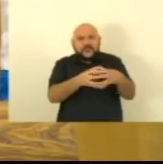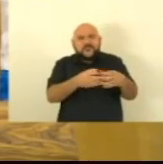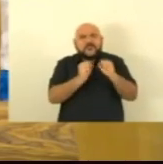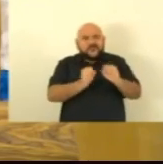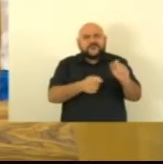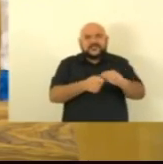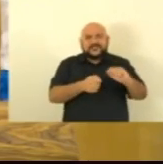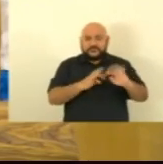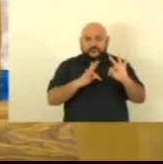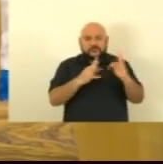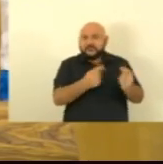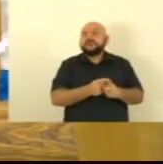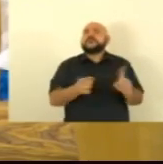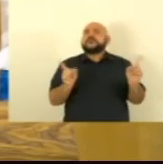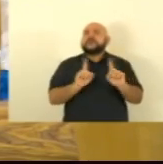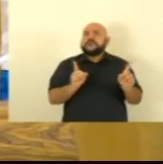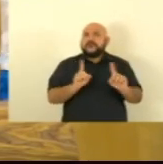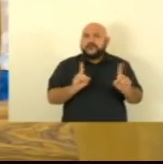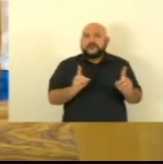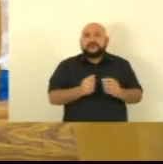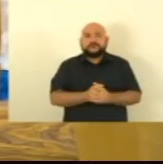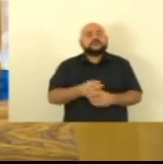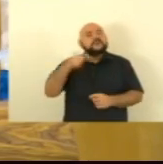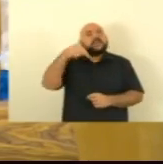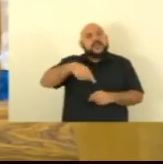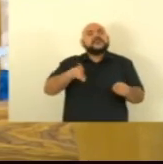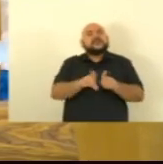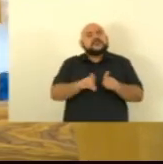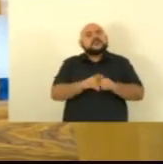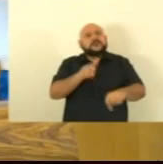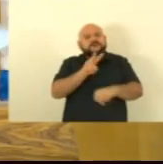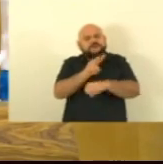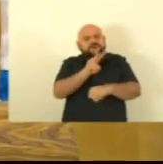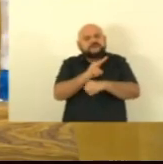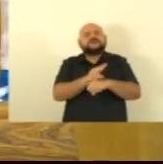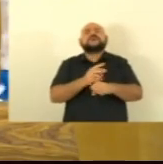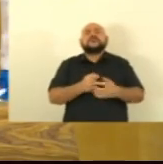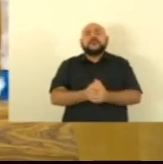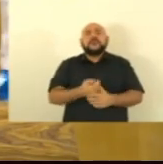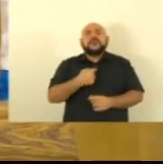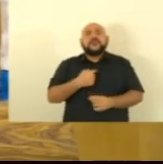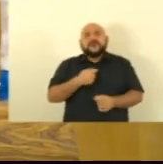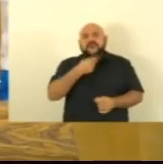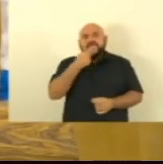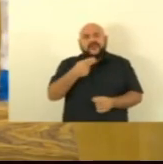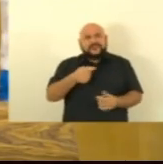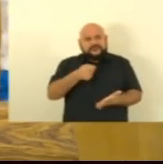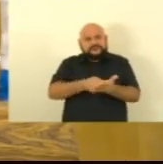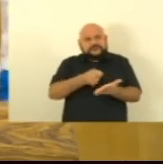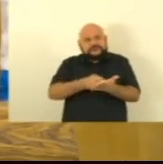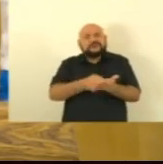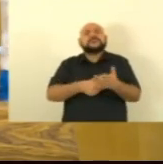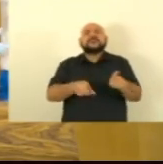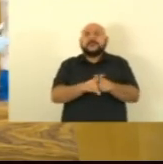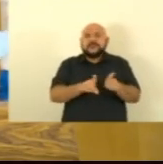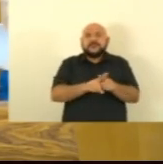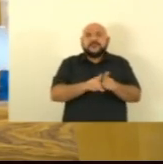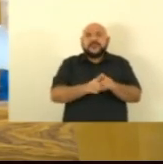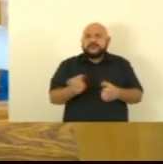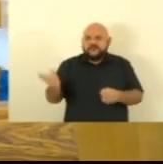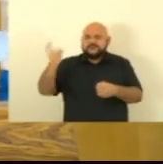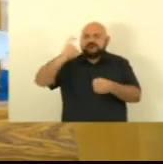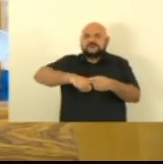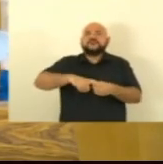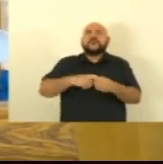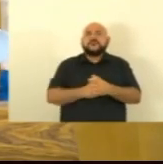vocês querem, não. Vai ter resposta dessa casa, vai ter resposta da oposição e a gente, com muita luta, vai retornar esse país ao